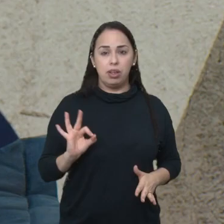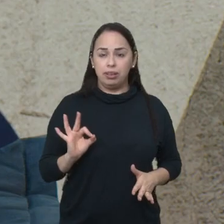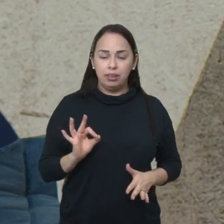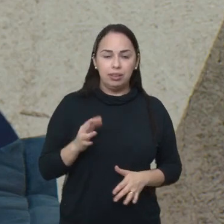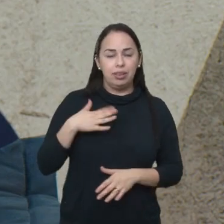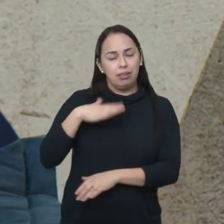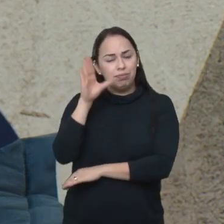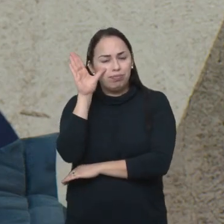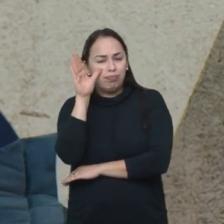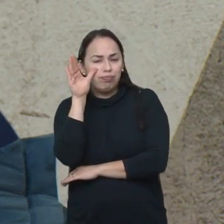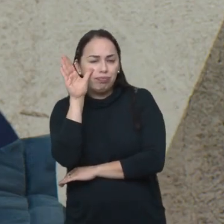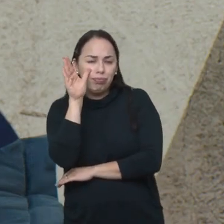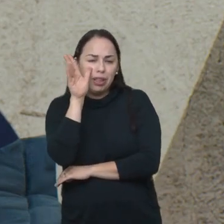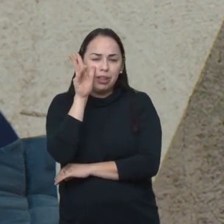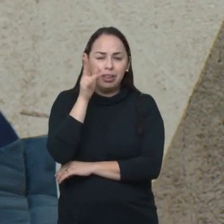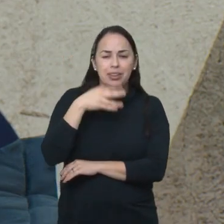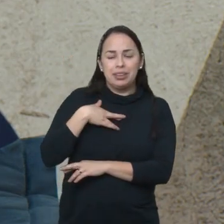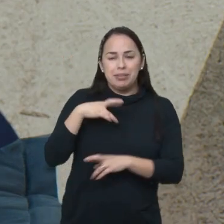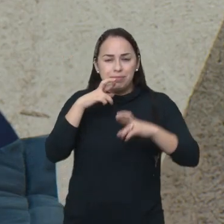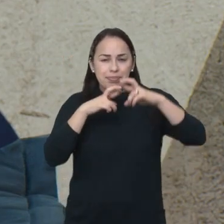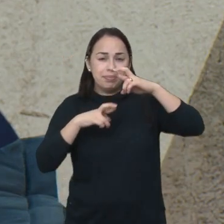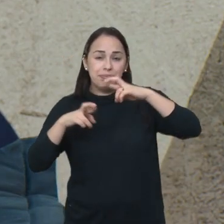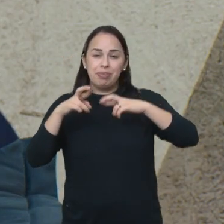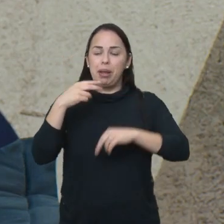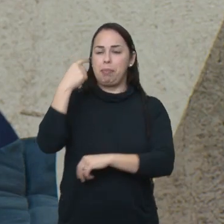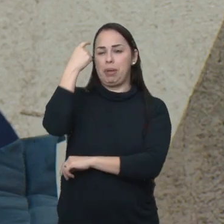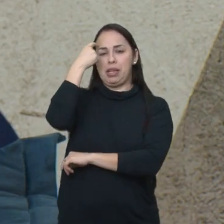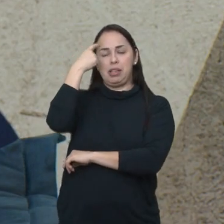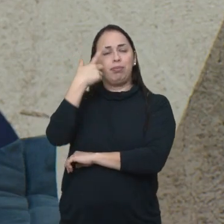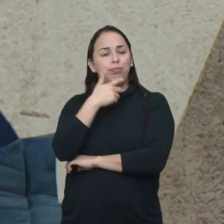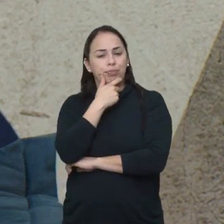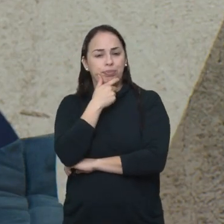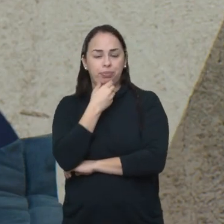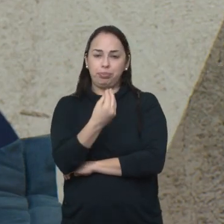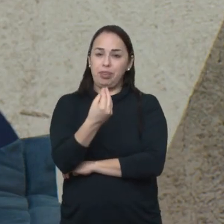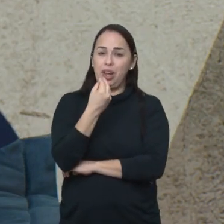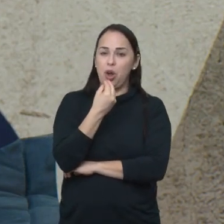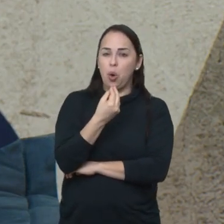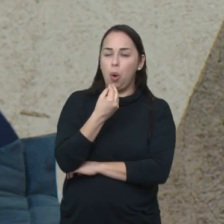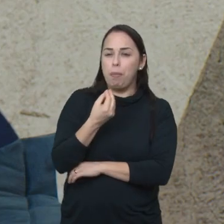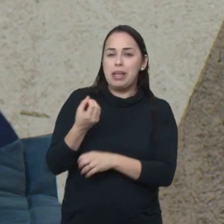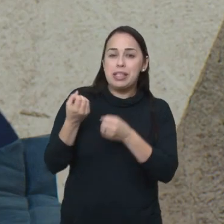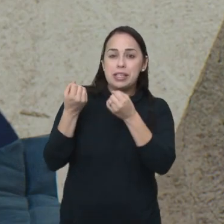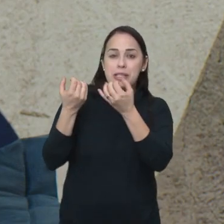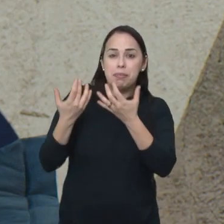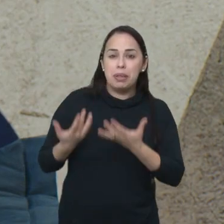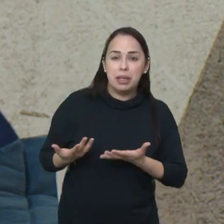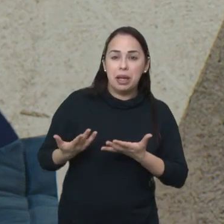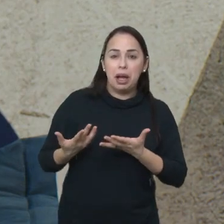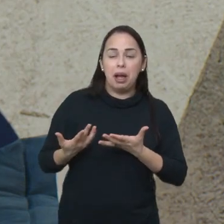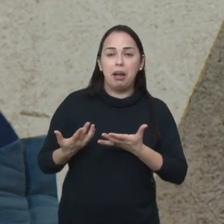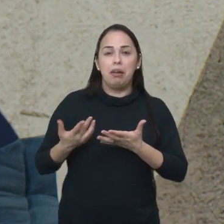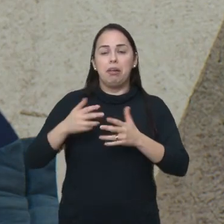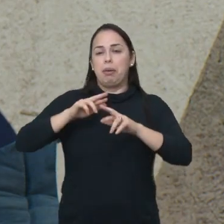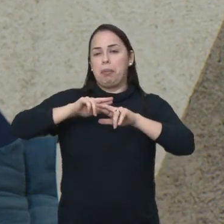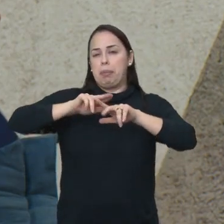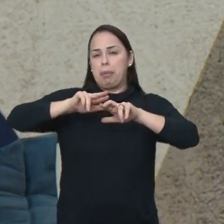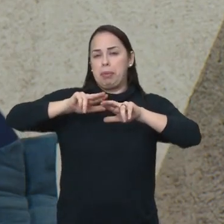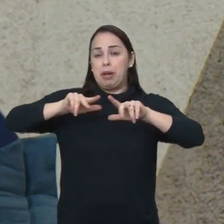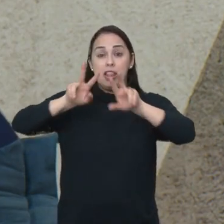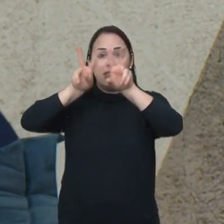né? Então eu sempre ficava curiosa, observando e pensava assim, poxa, como que eu vou explicar o que é análise